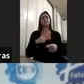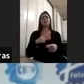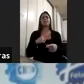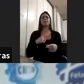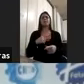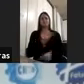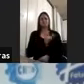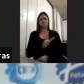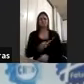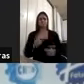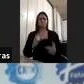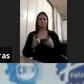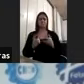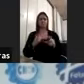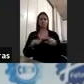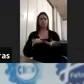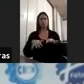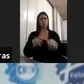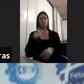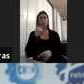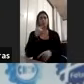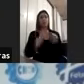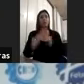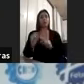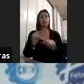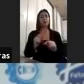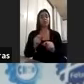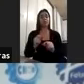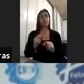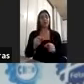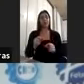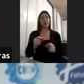questão dos incentivos fiscais que